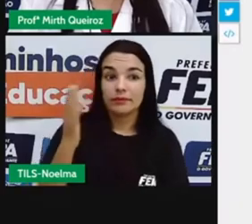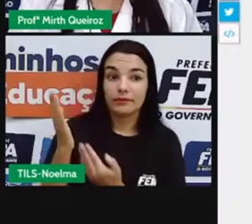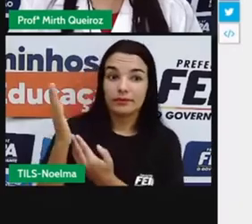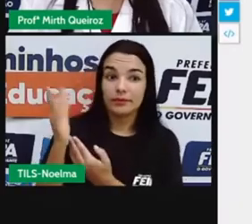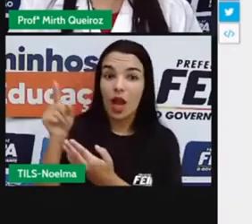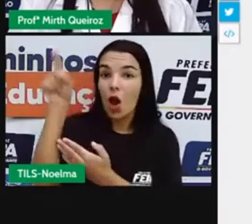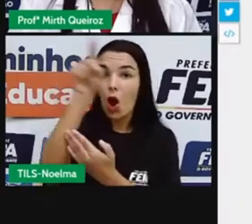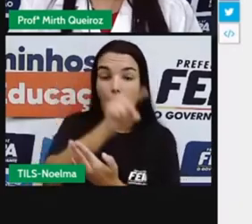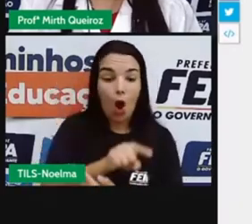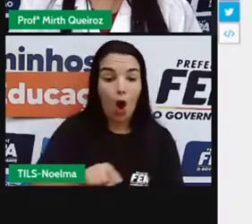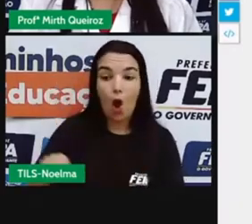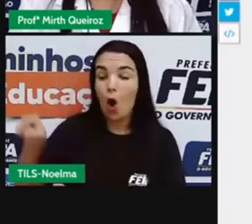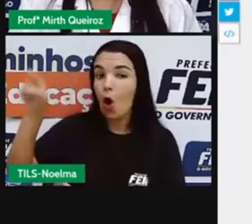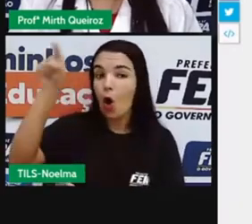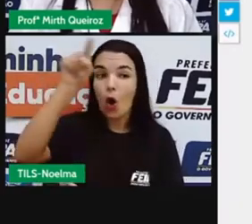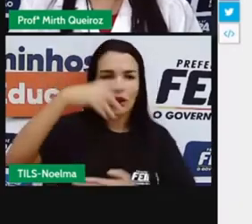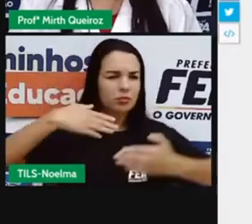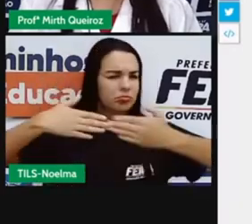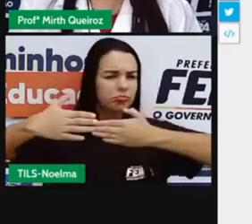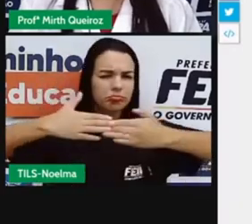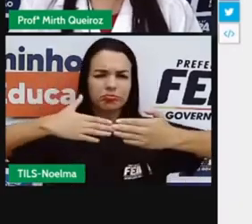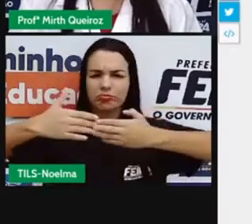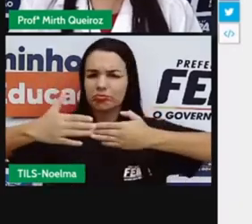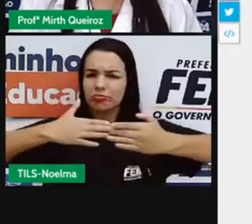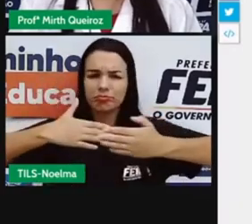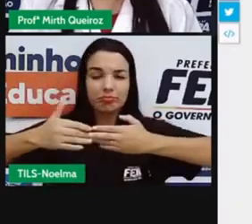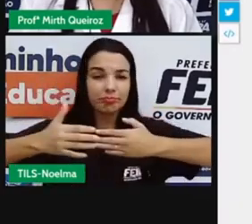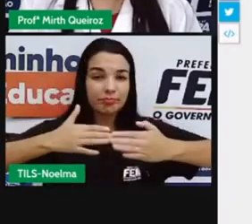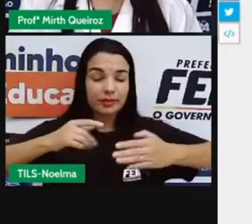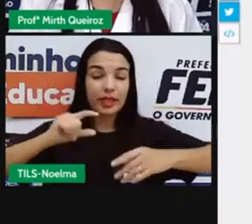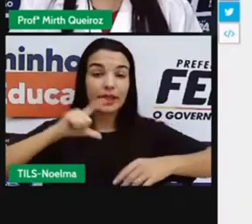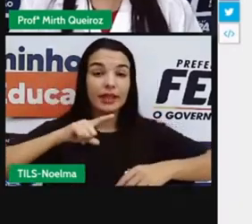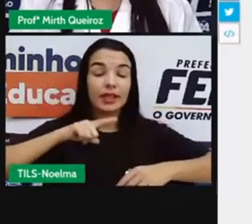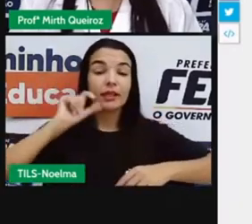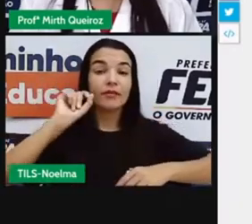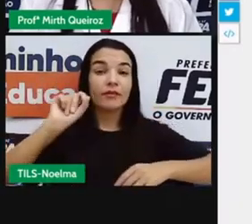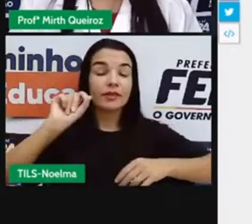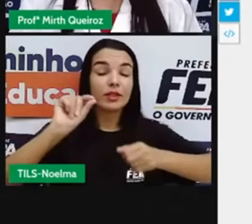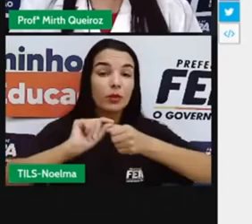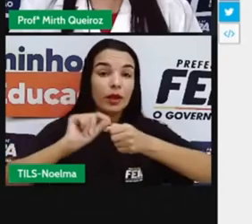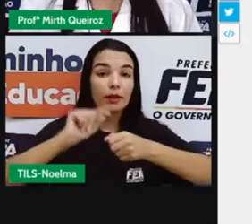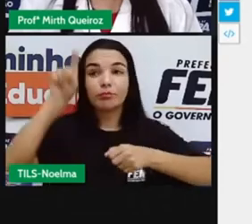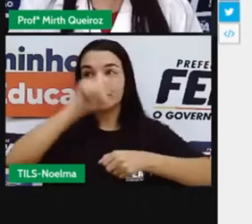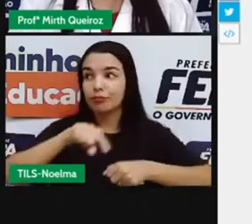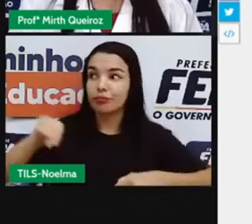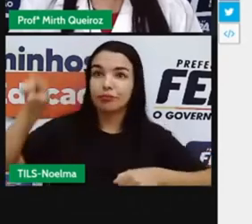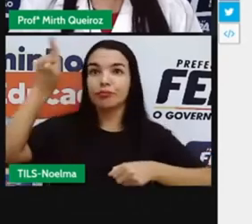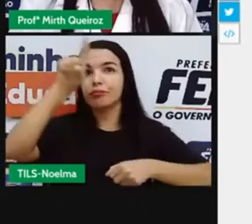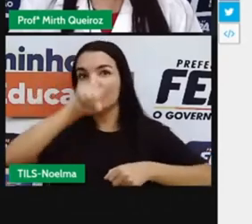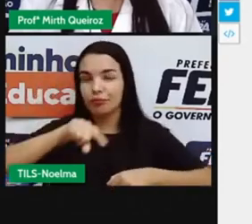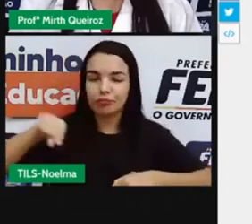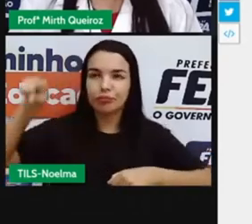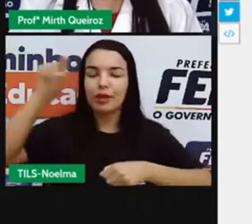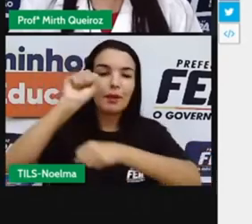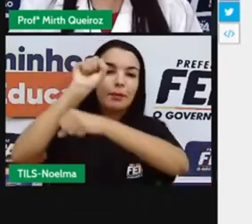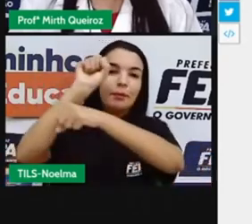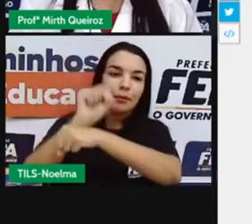Aqui é uma roda aleatória, onde nós vamos girar a roda e